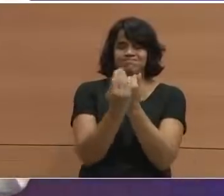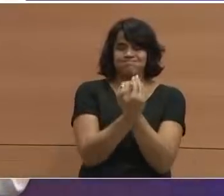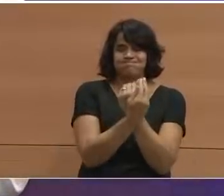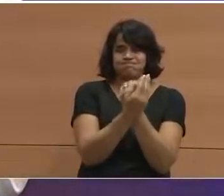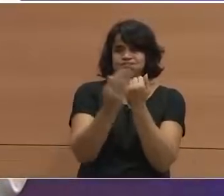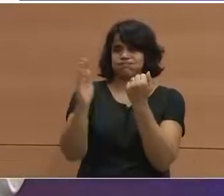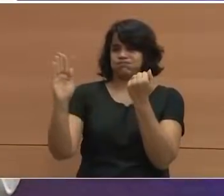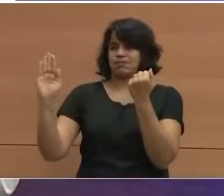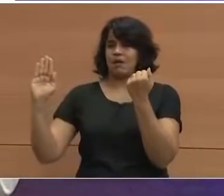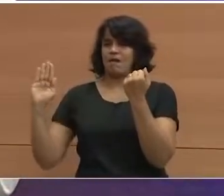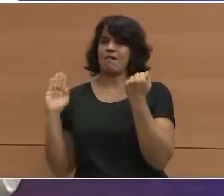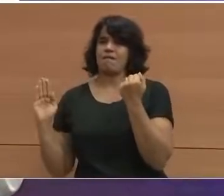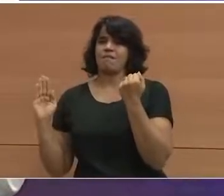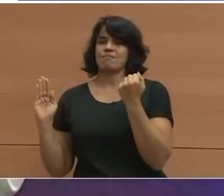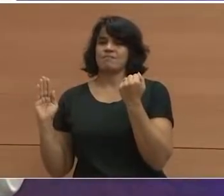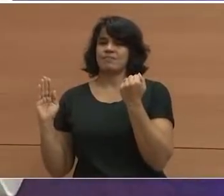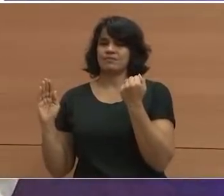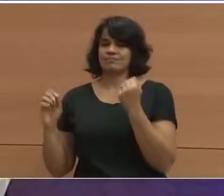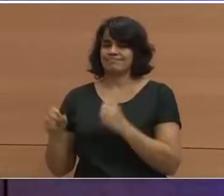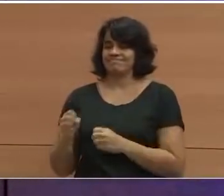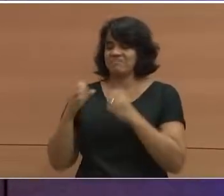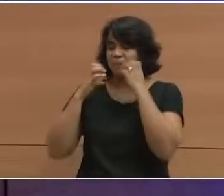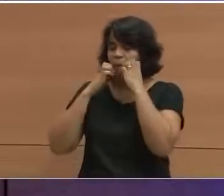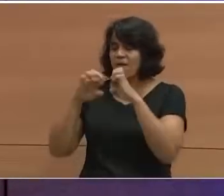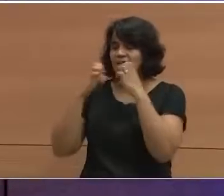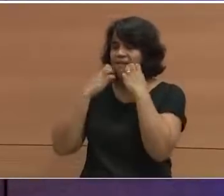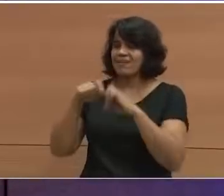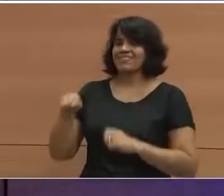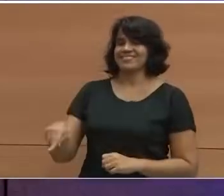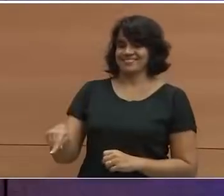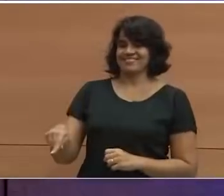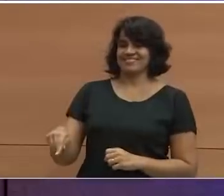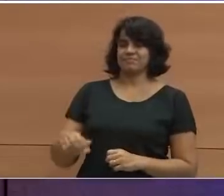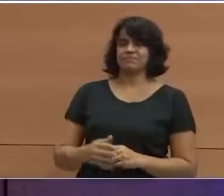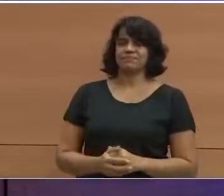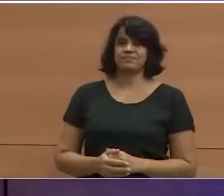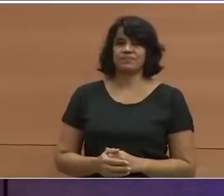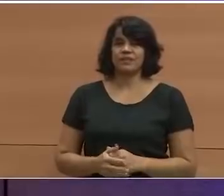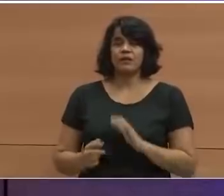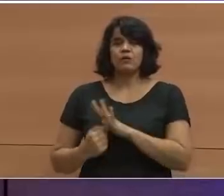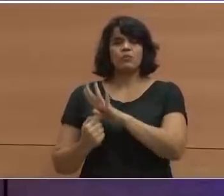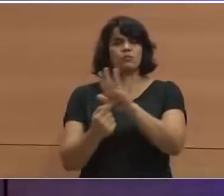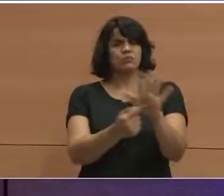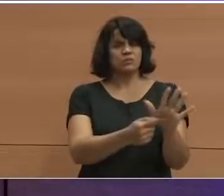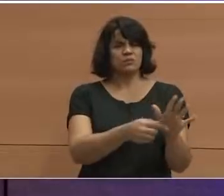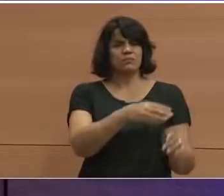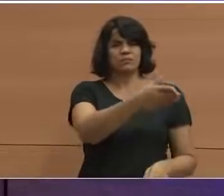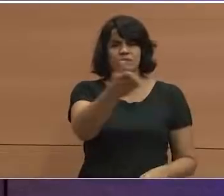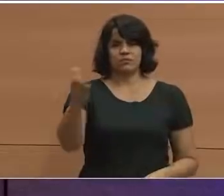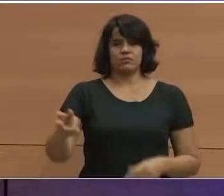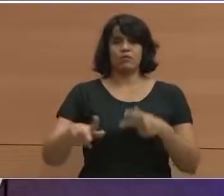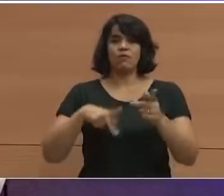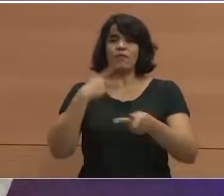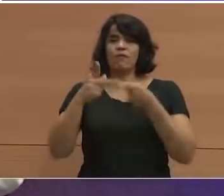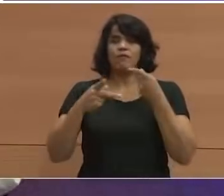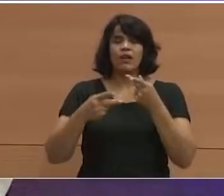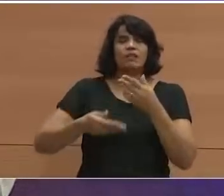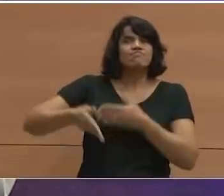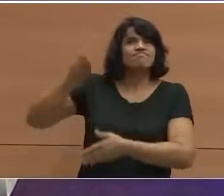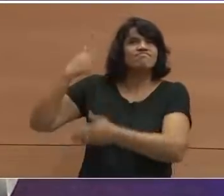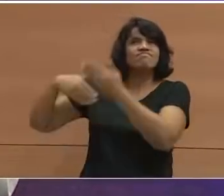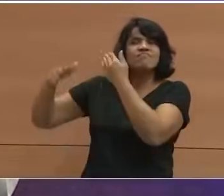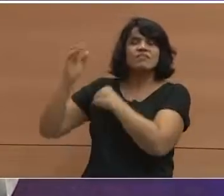Eu não sei se eu preciso mostrar para vocês o que eu falei lá na instância, de que